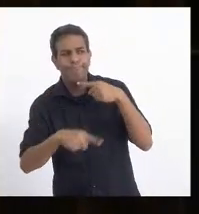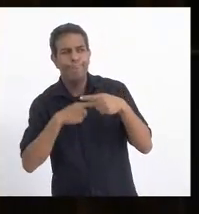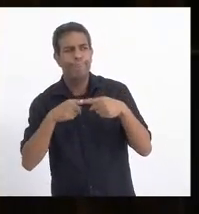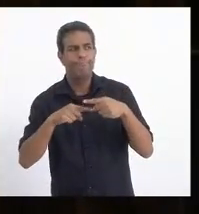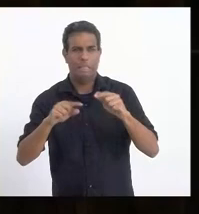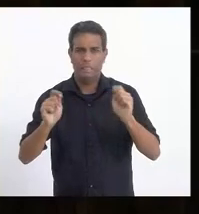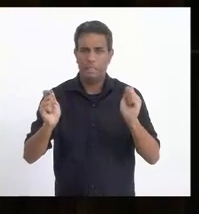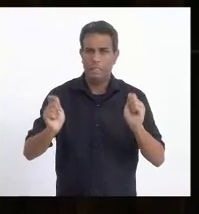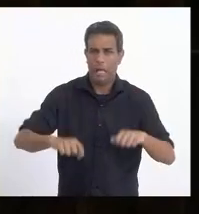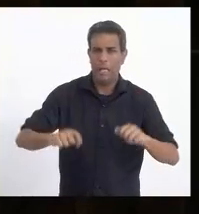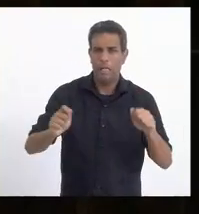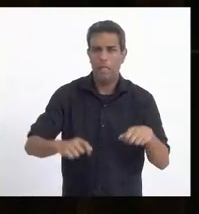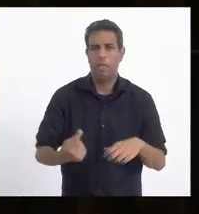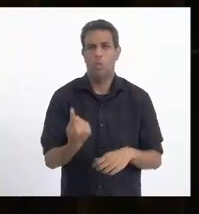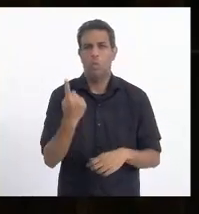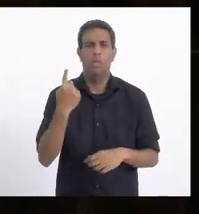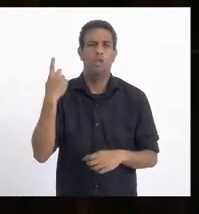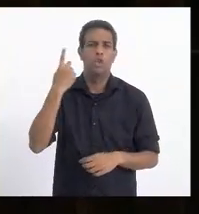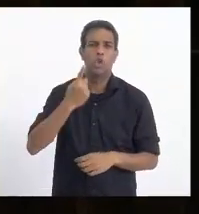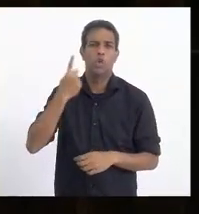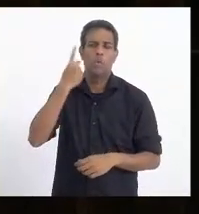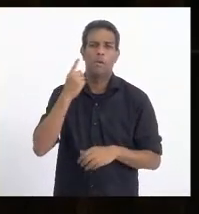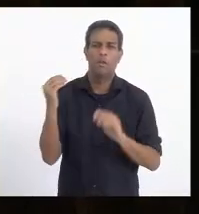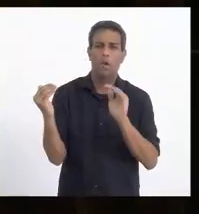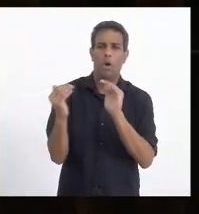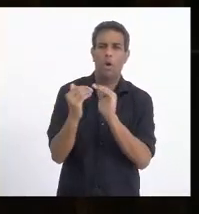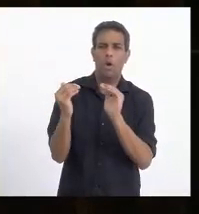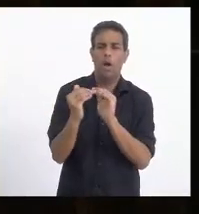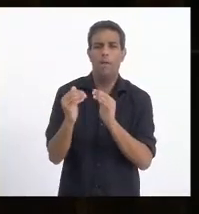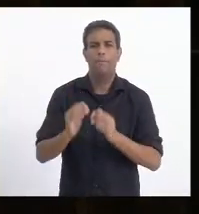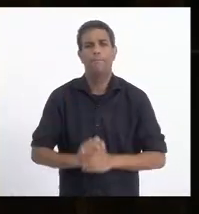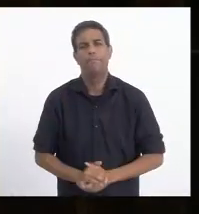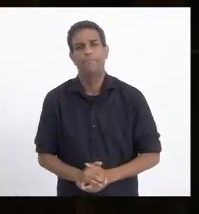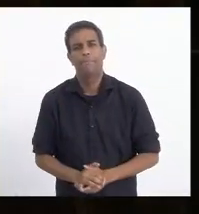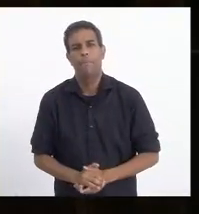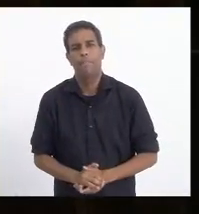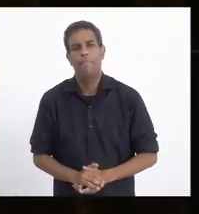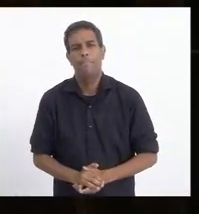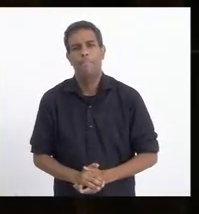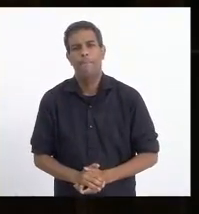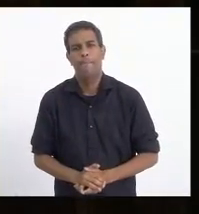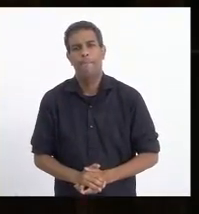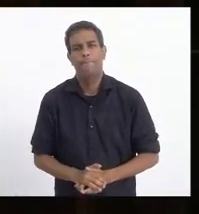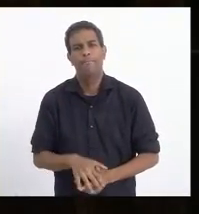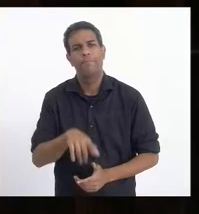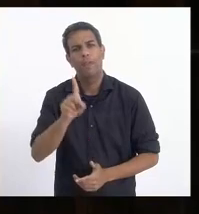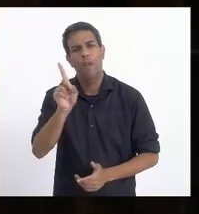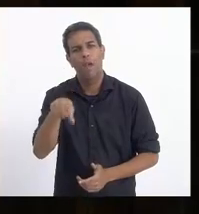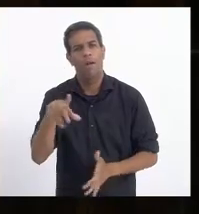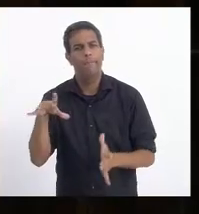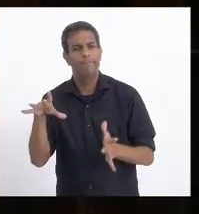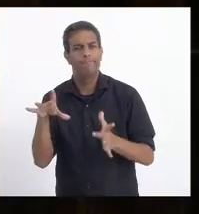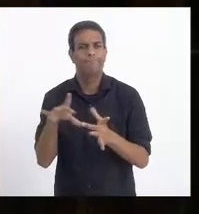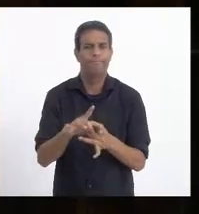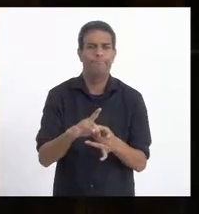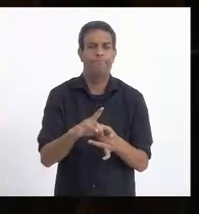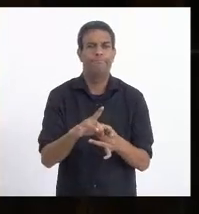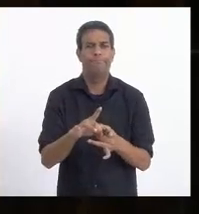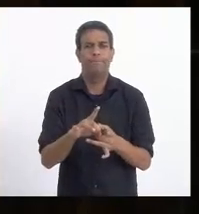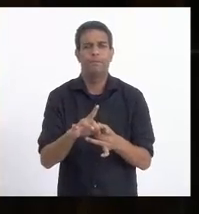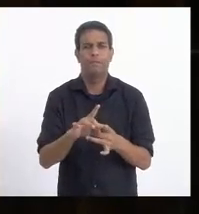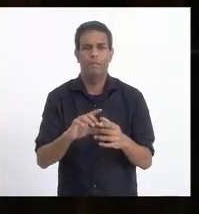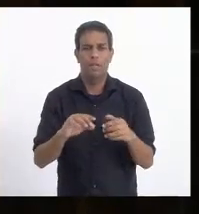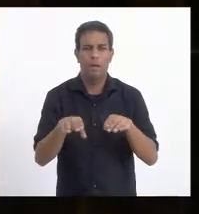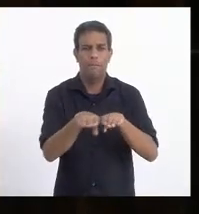que não tenha um deputado que não seja favorável que é a integralidade Ea